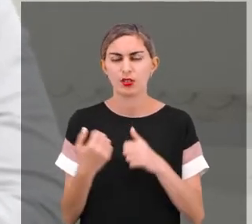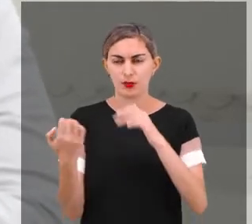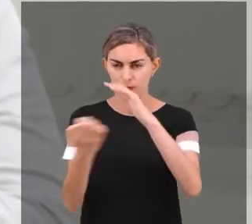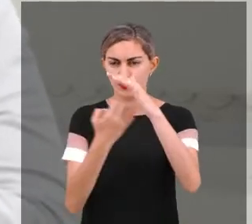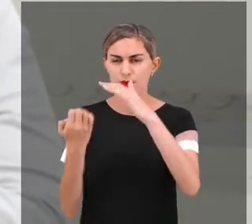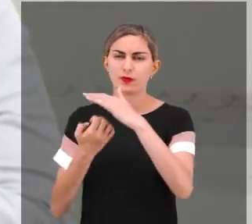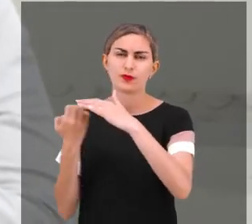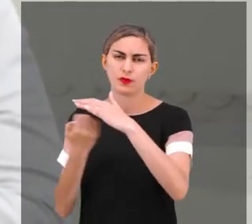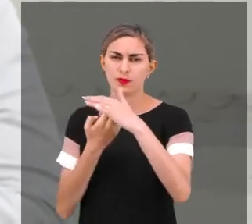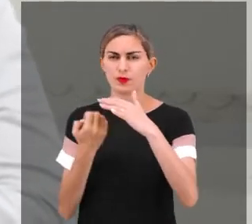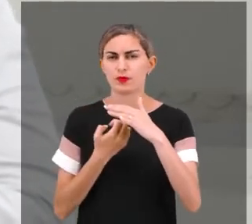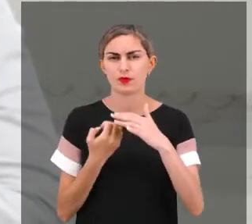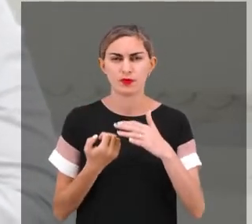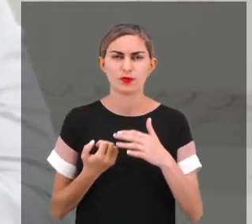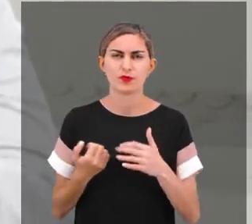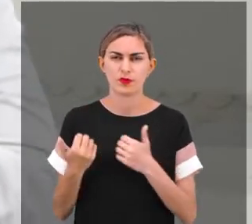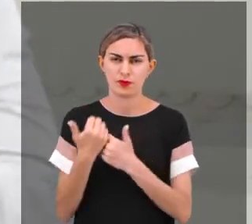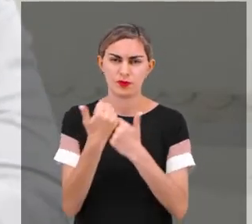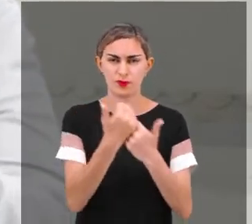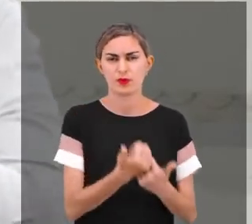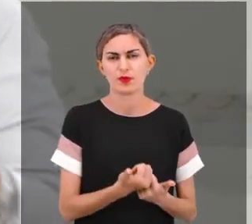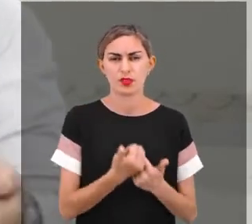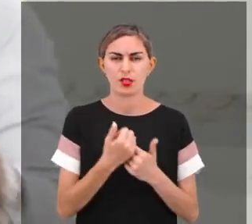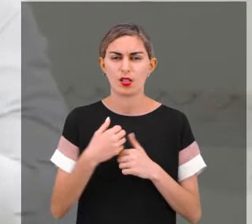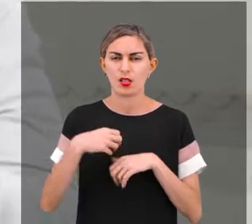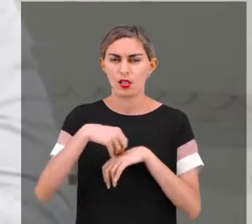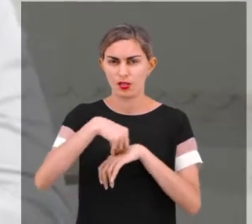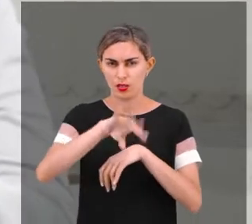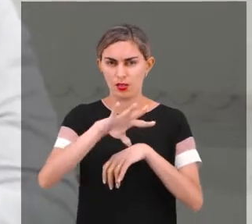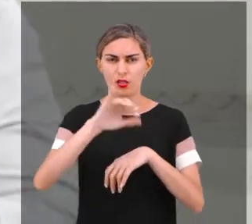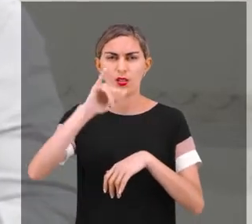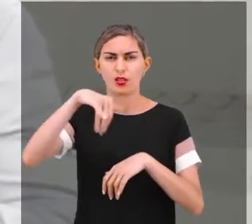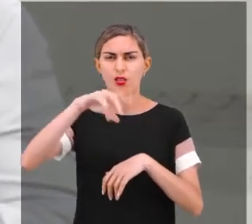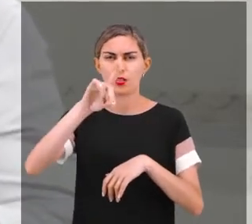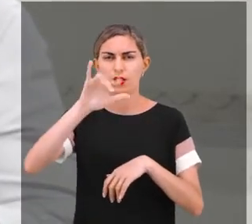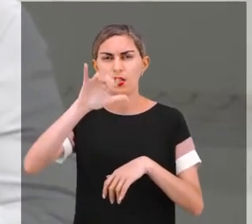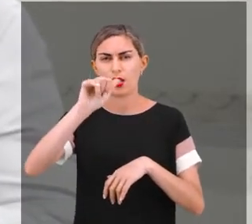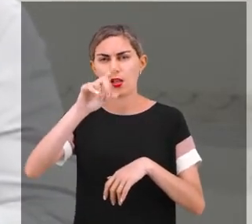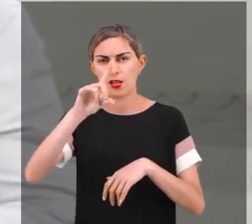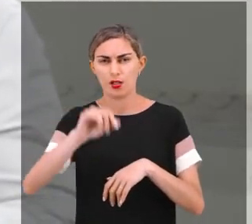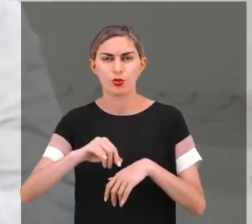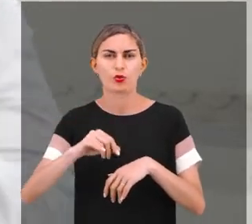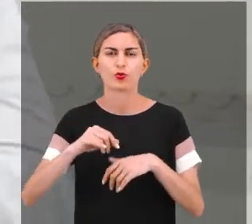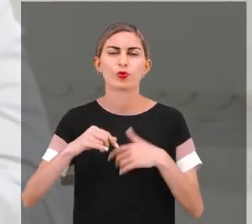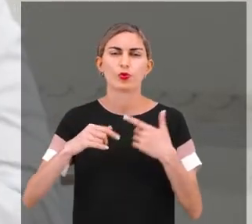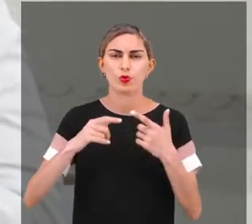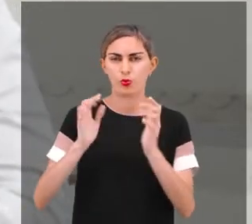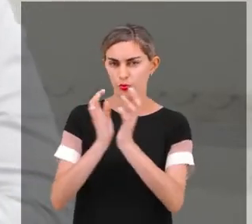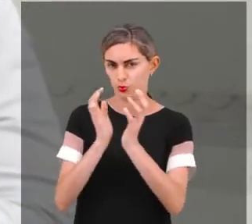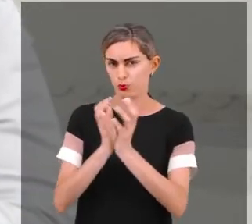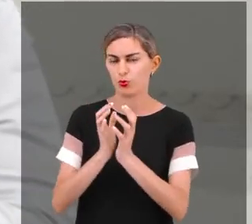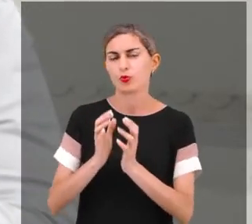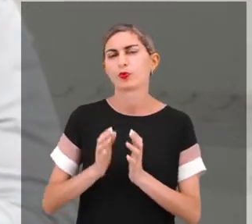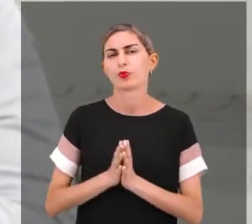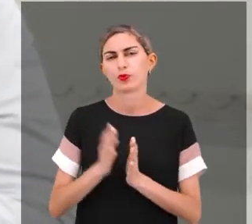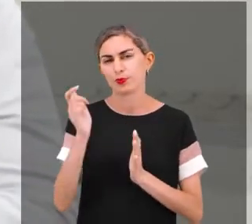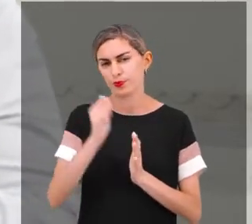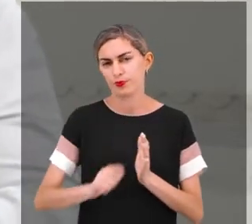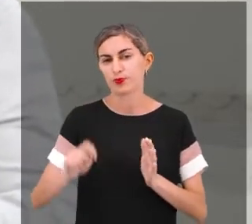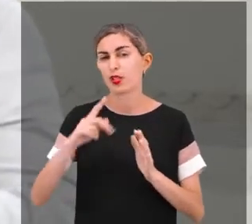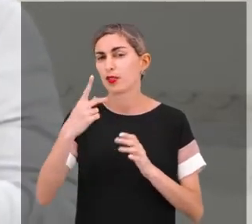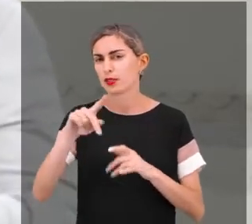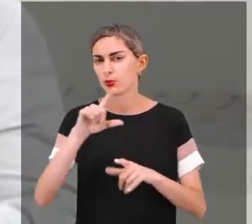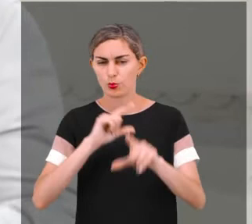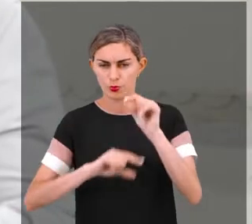dos empresários são os que vêm indicados pelos operadores portuários, junto com o pessoal do órgão.